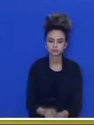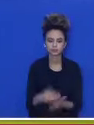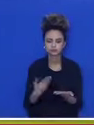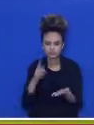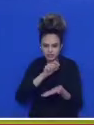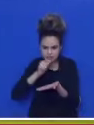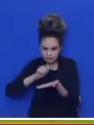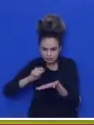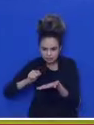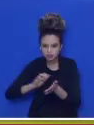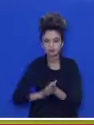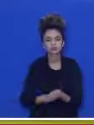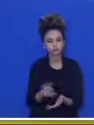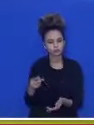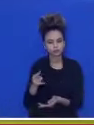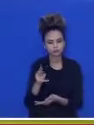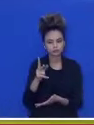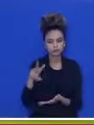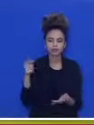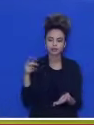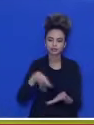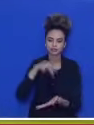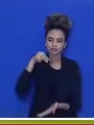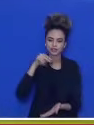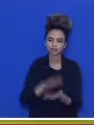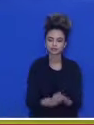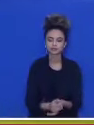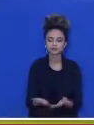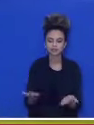E aí, tá marcando? Vamos seguir sorteando. Vem sorte, vem